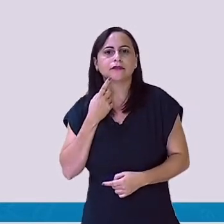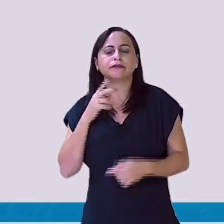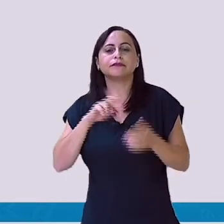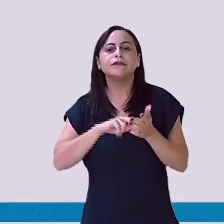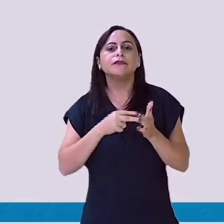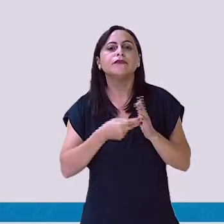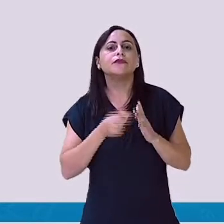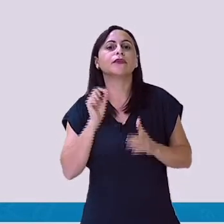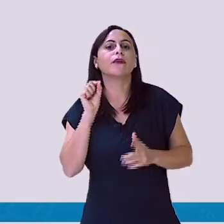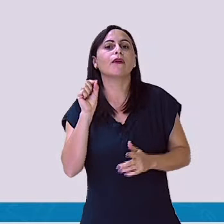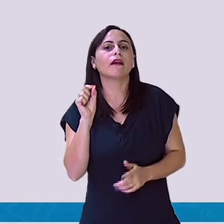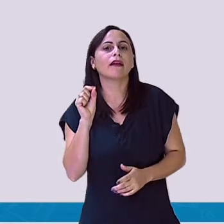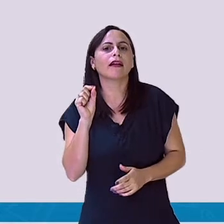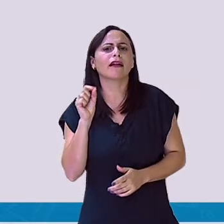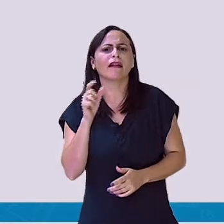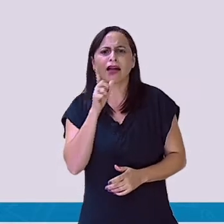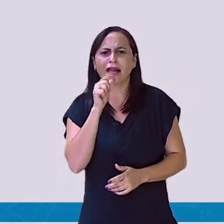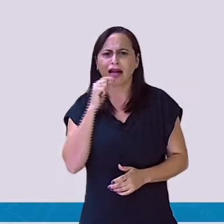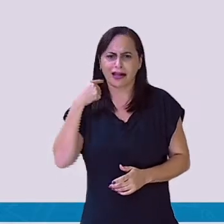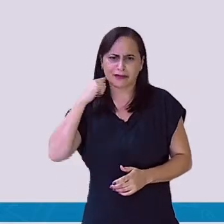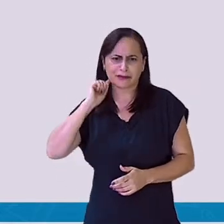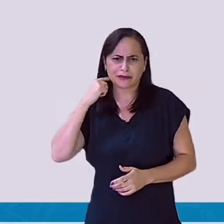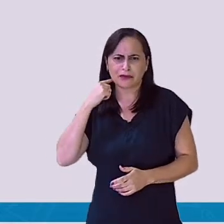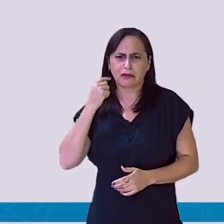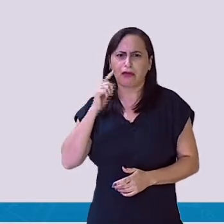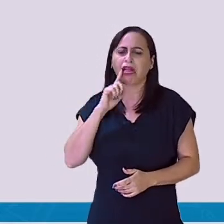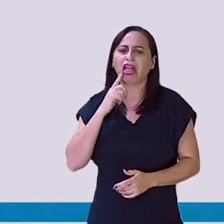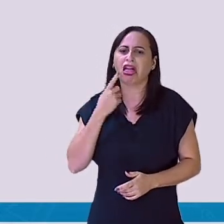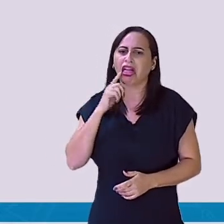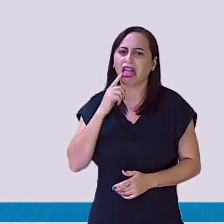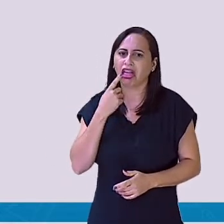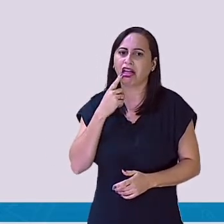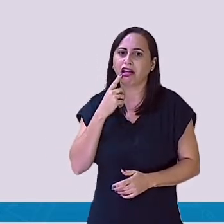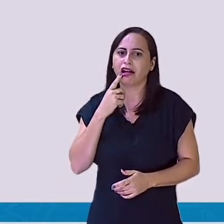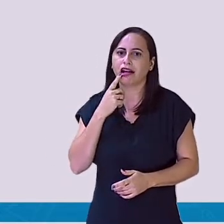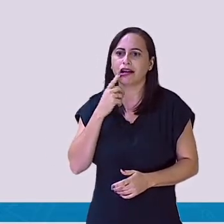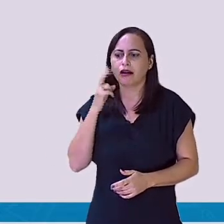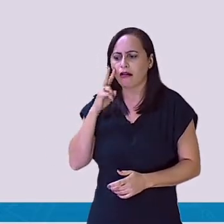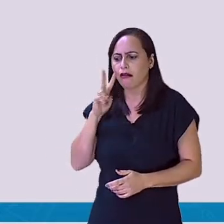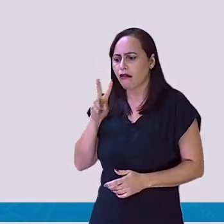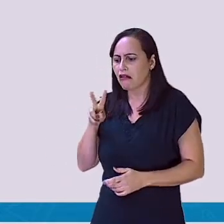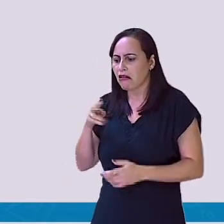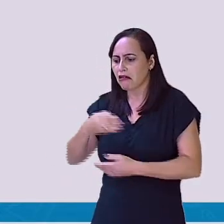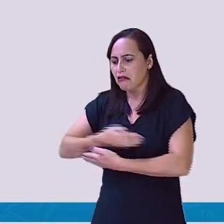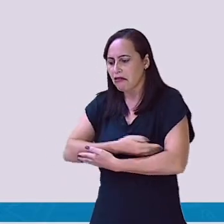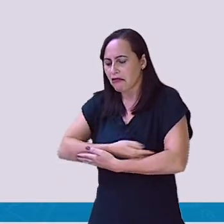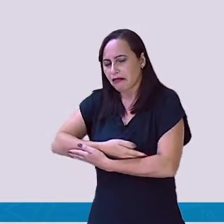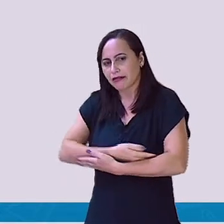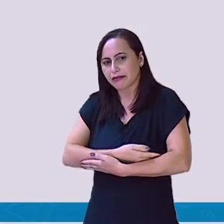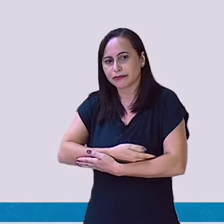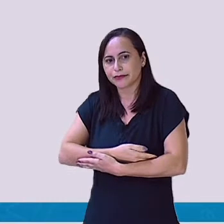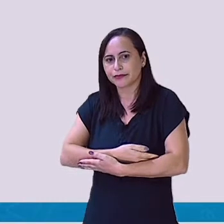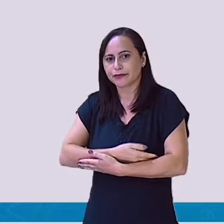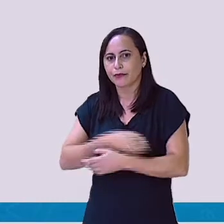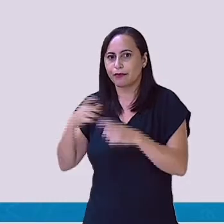suja, saliva, quem olha bebê ou lugar. Se refere